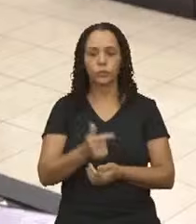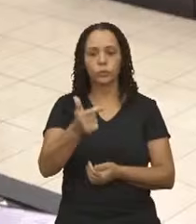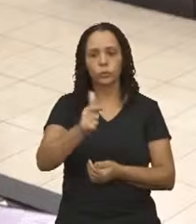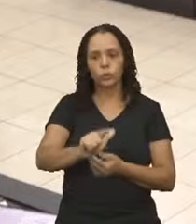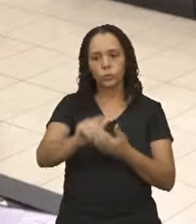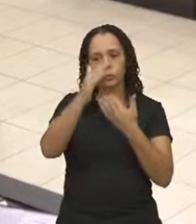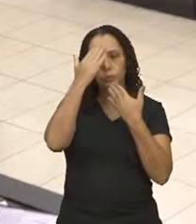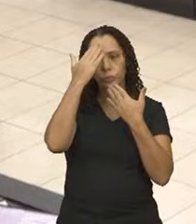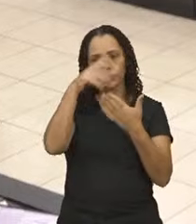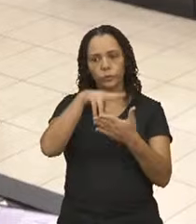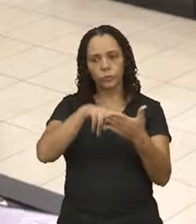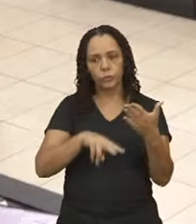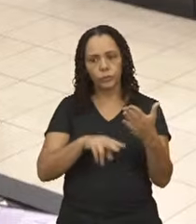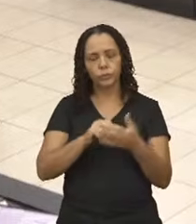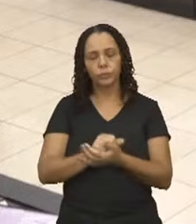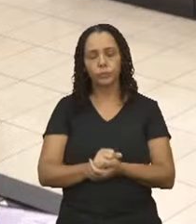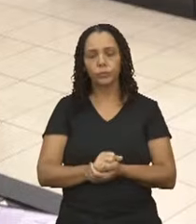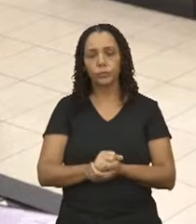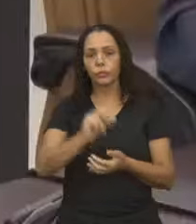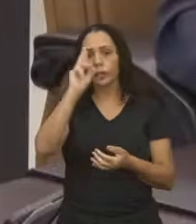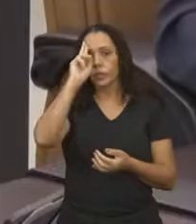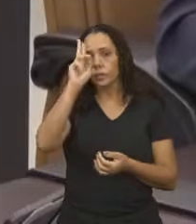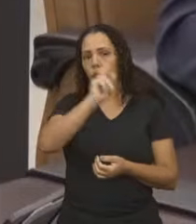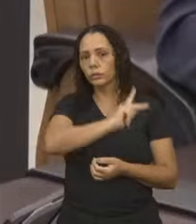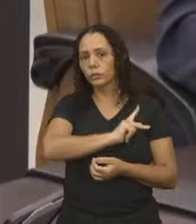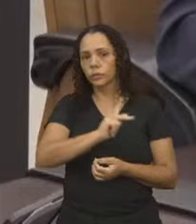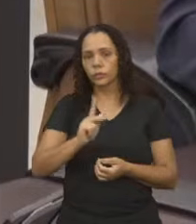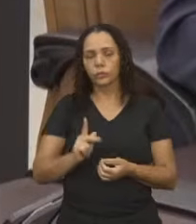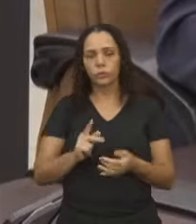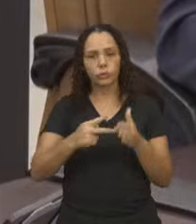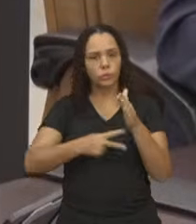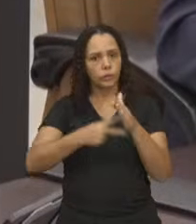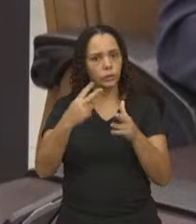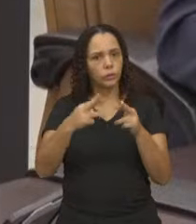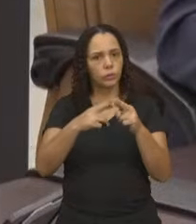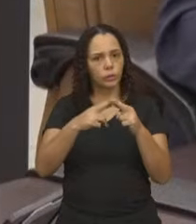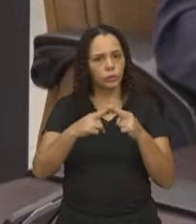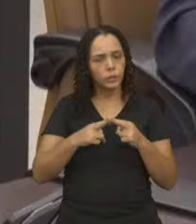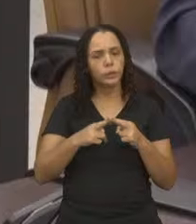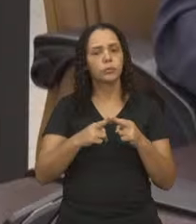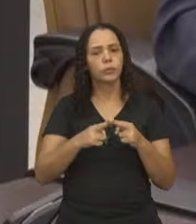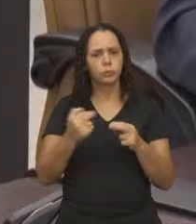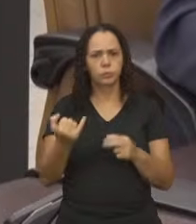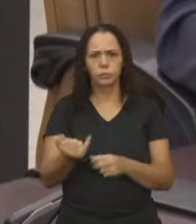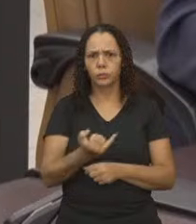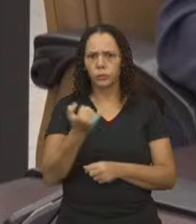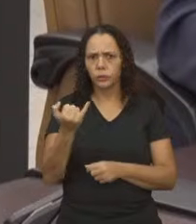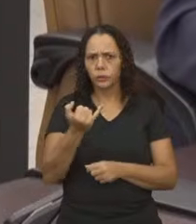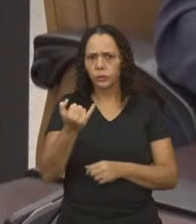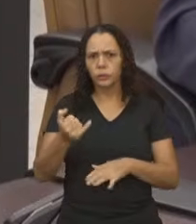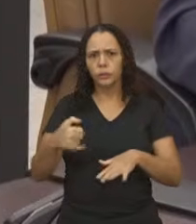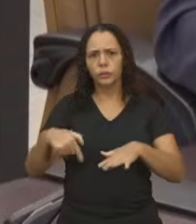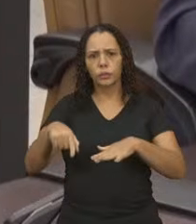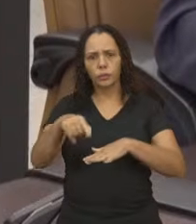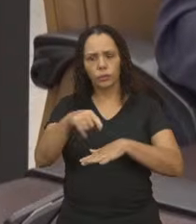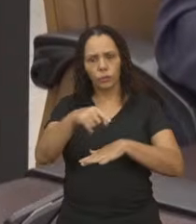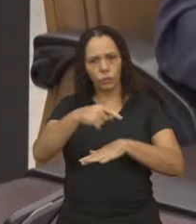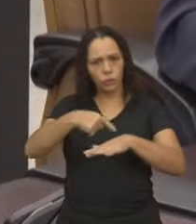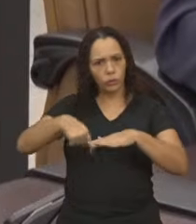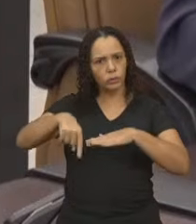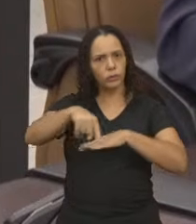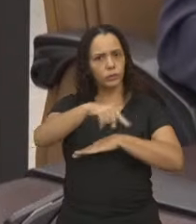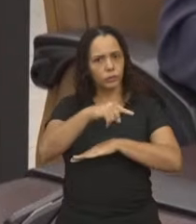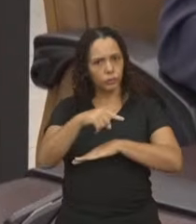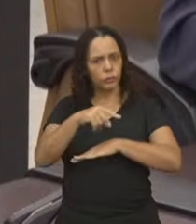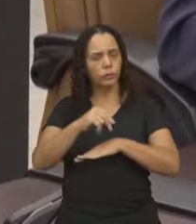leitura, secretário. Senhor presidente, também, na segunda vez estamos fazendo esse requerimento de grande importância, a implantação de uma rotatória, né, na rodovia